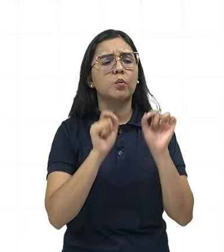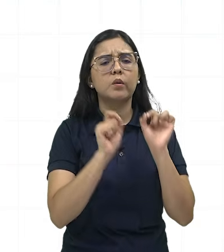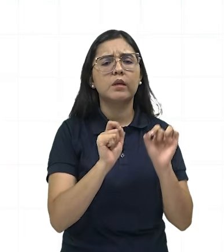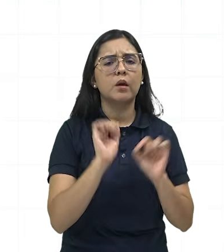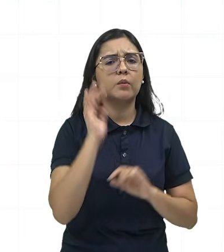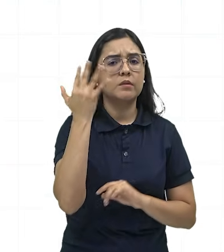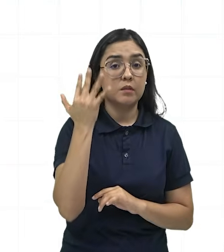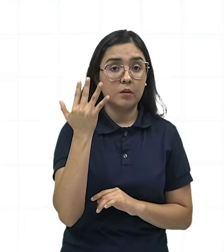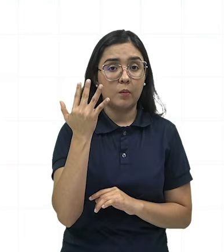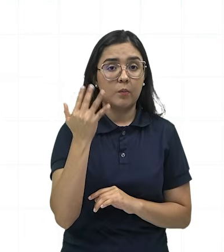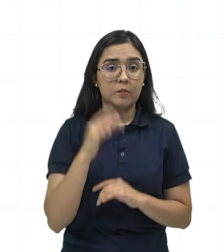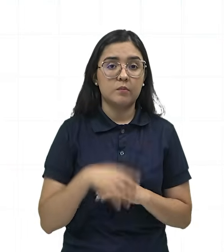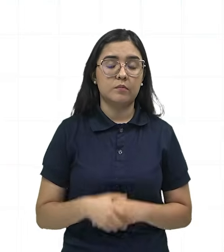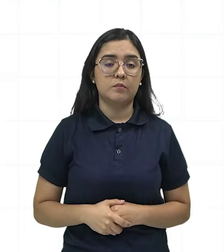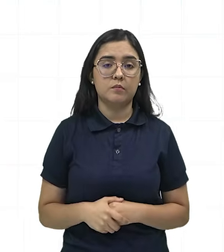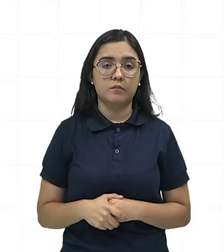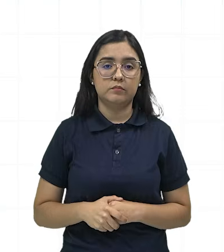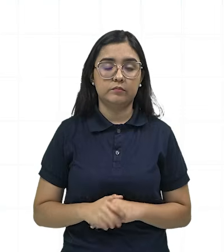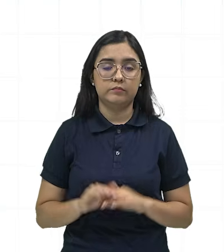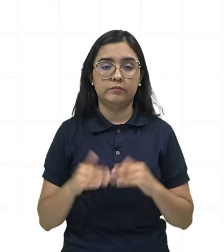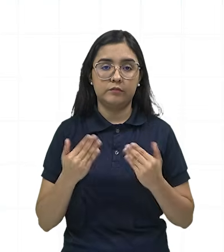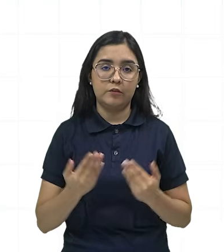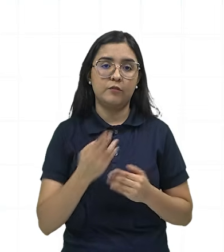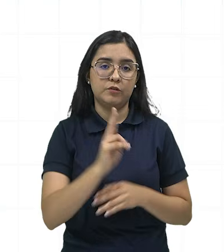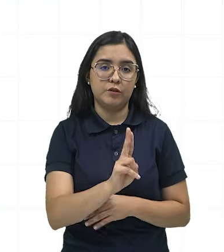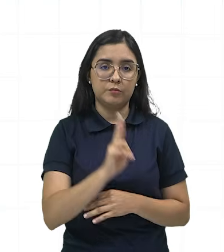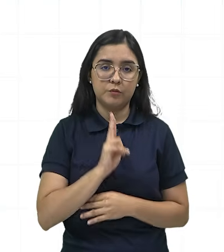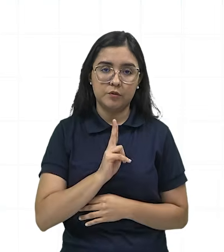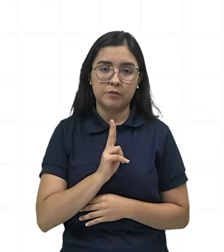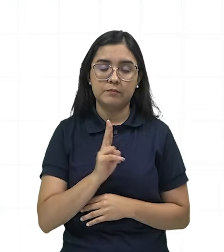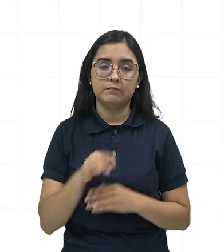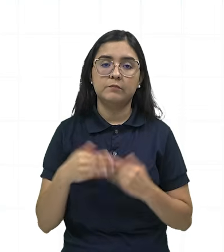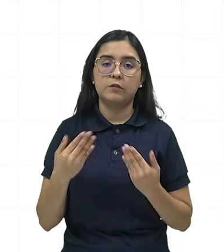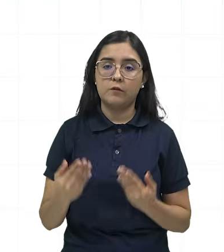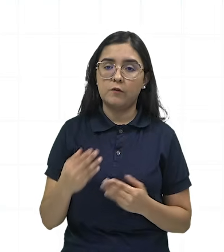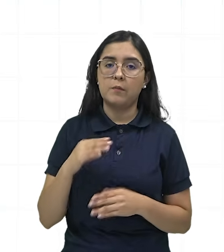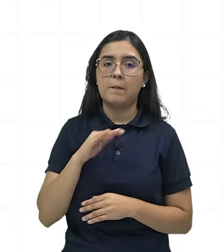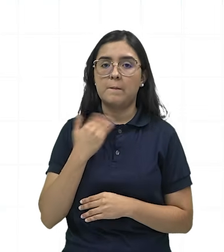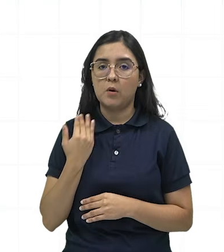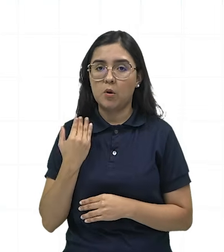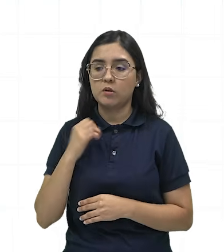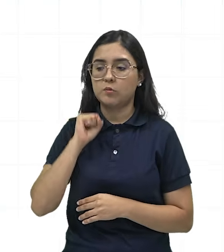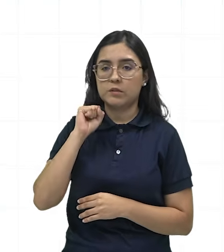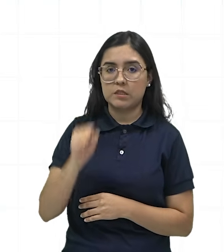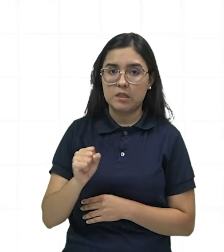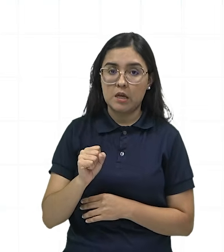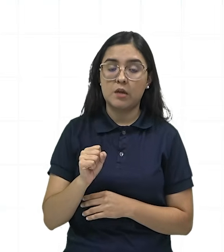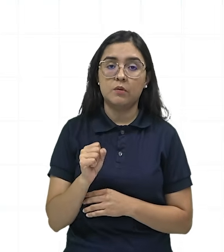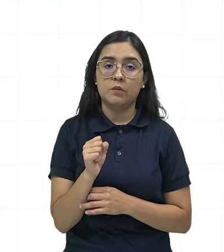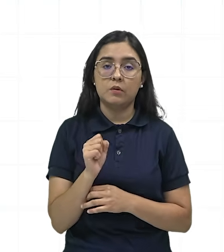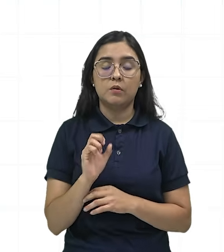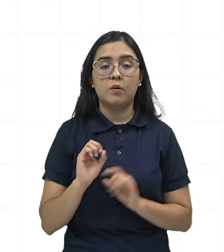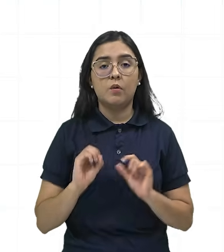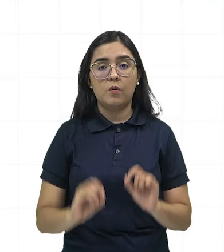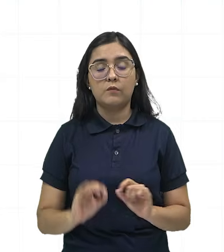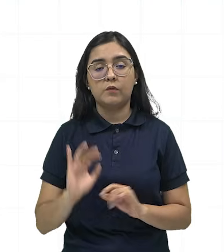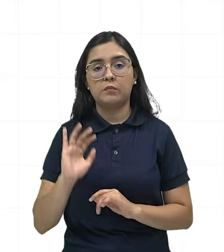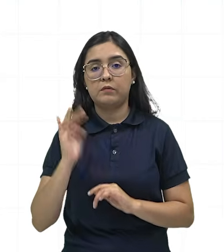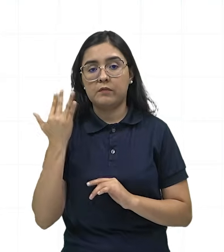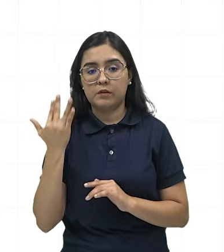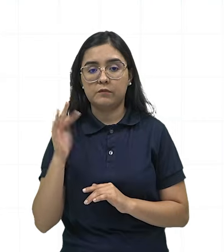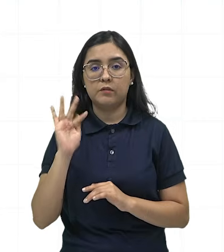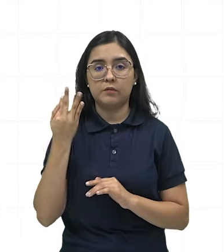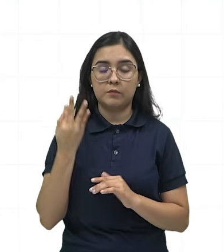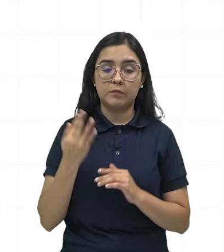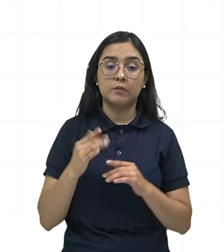que aconteceu, aí você vai ter a resposta. Foi um assassinato, ou então foi um evento